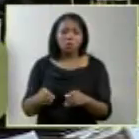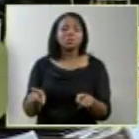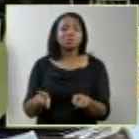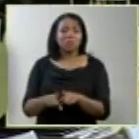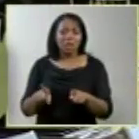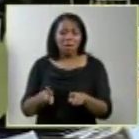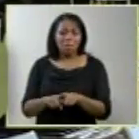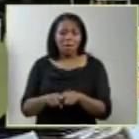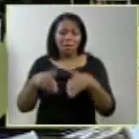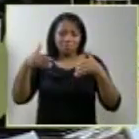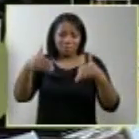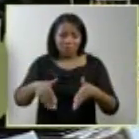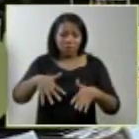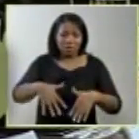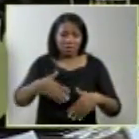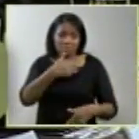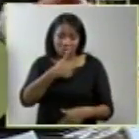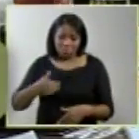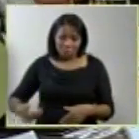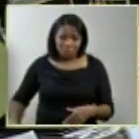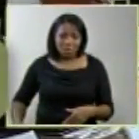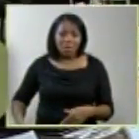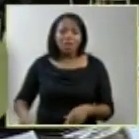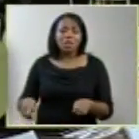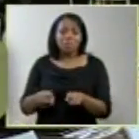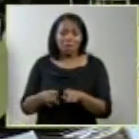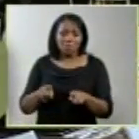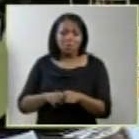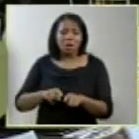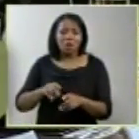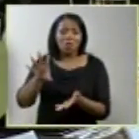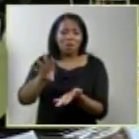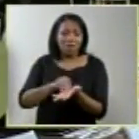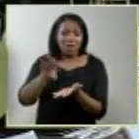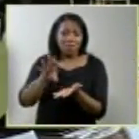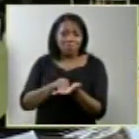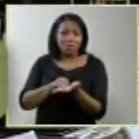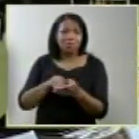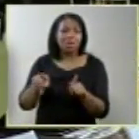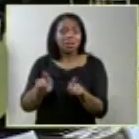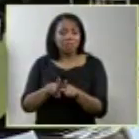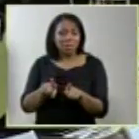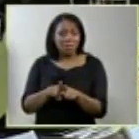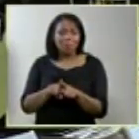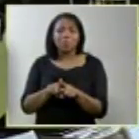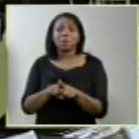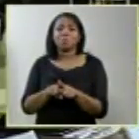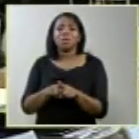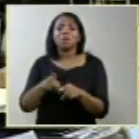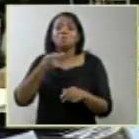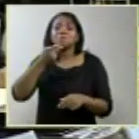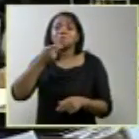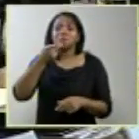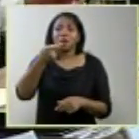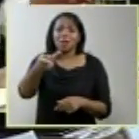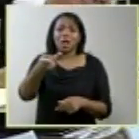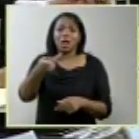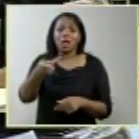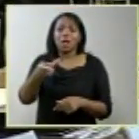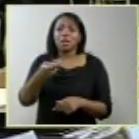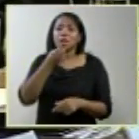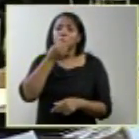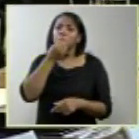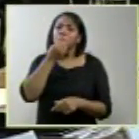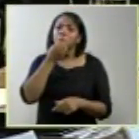amanhã, estarão também acessíveis, gravadas e nas notas taquigráficas, e dizer da nossa